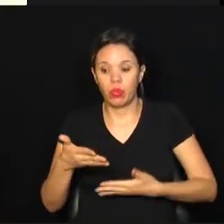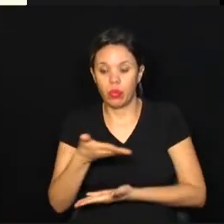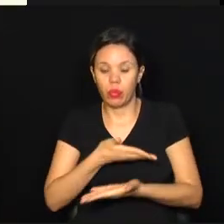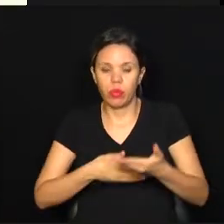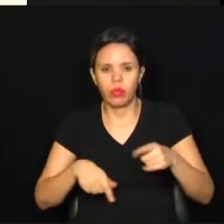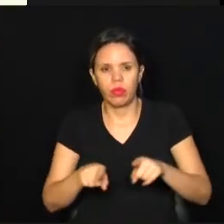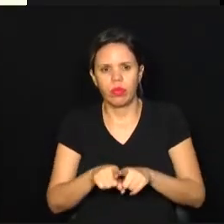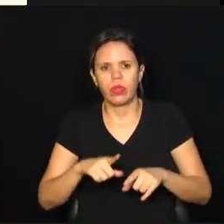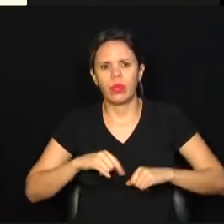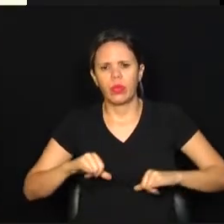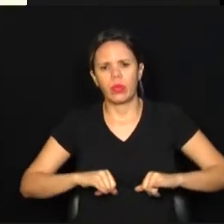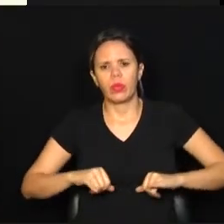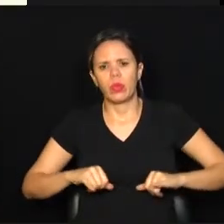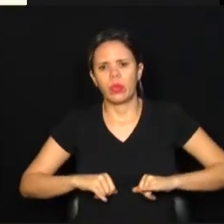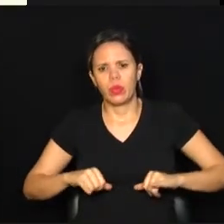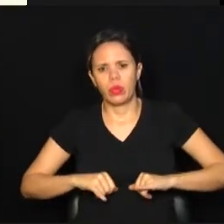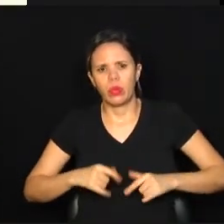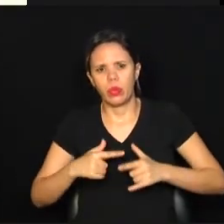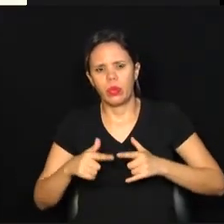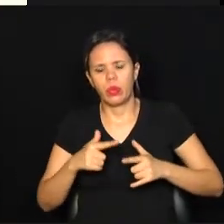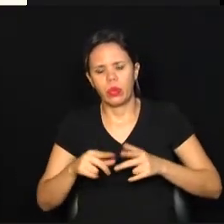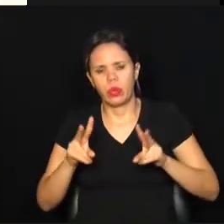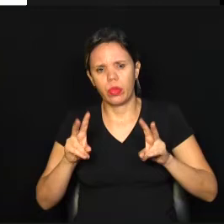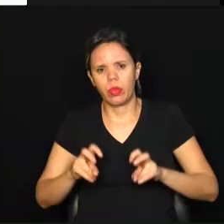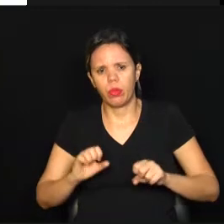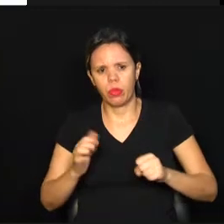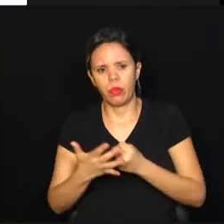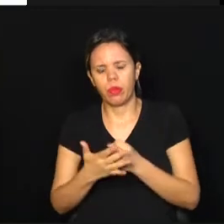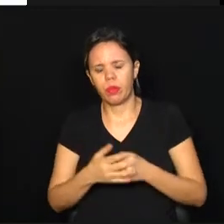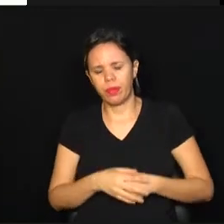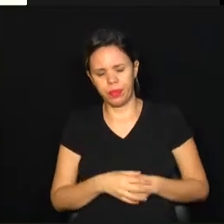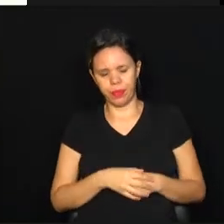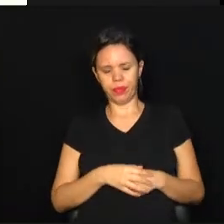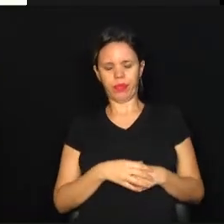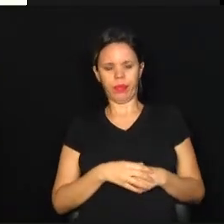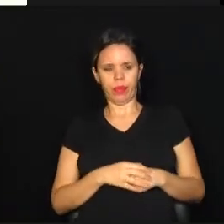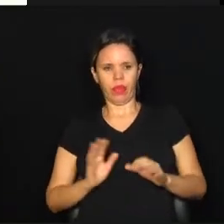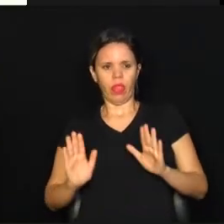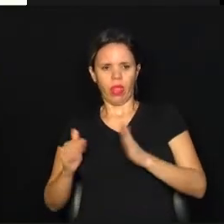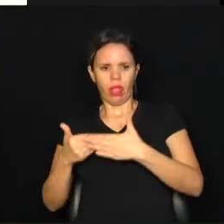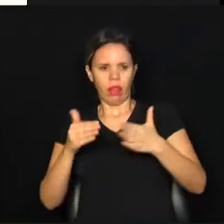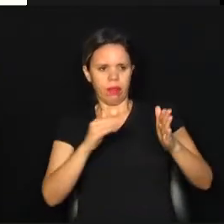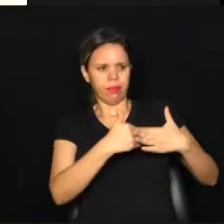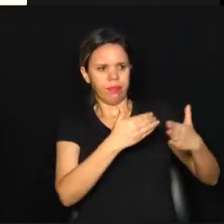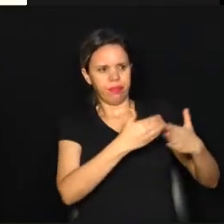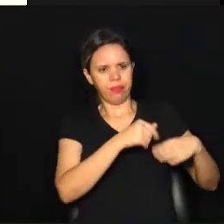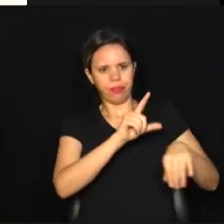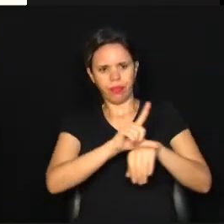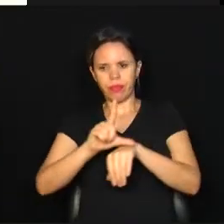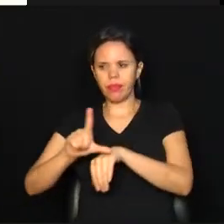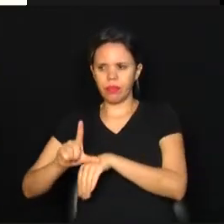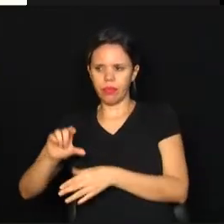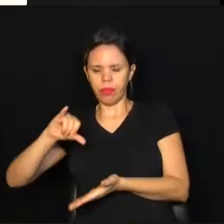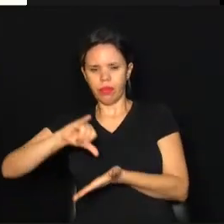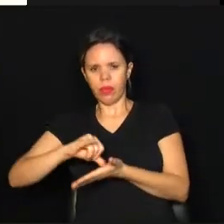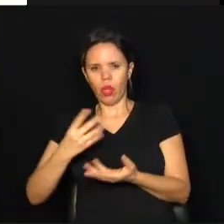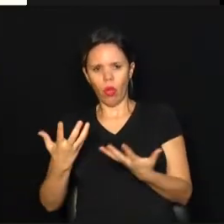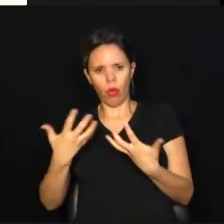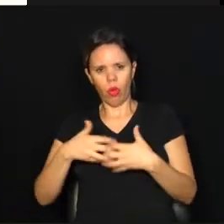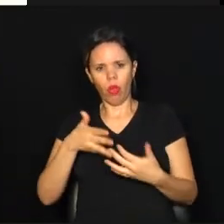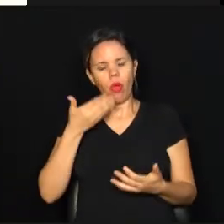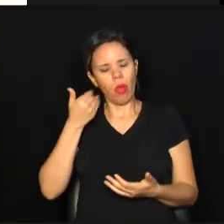tem sofrido com consequências com relação à pandemia, né, o fechamento de comércio no centro, como a gente recuperar